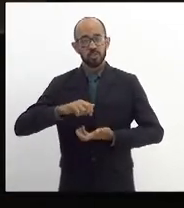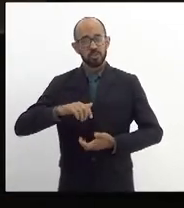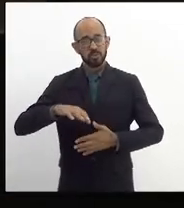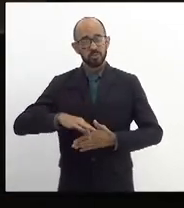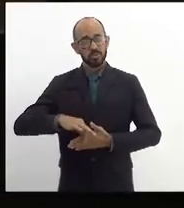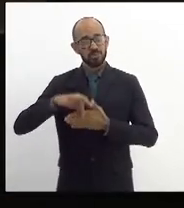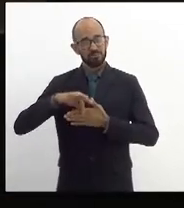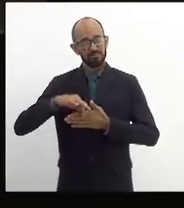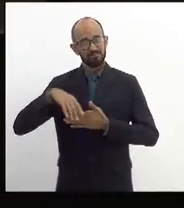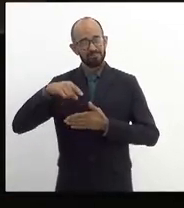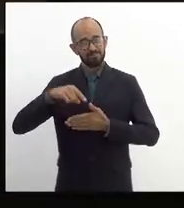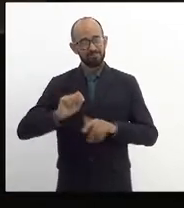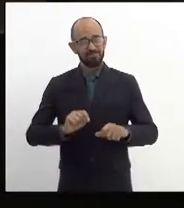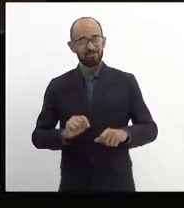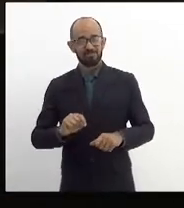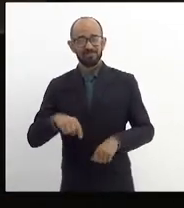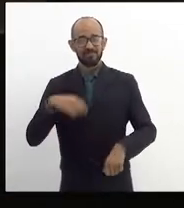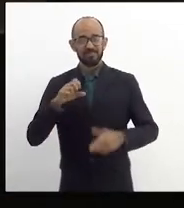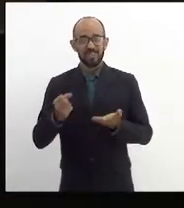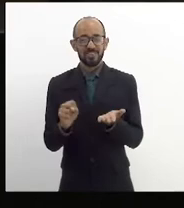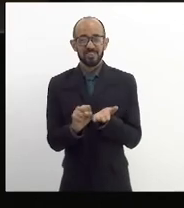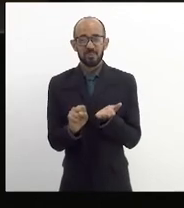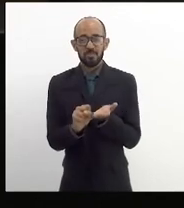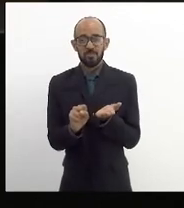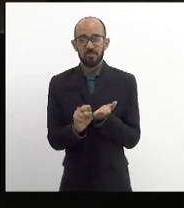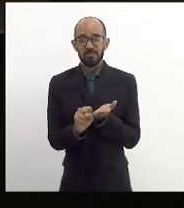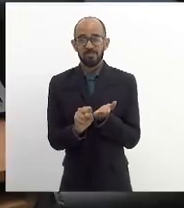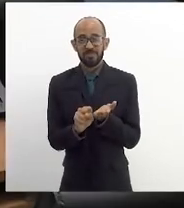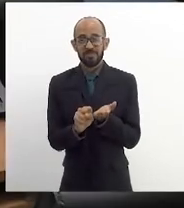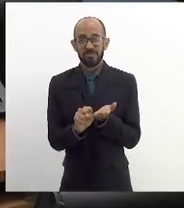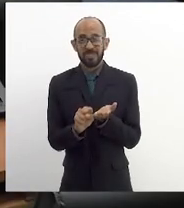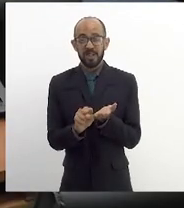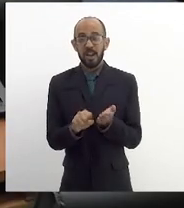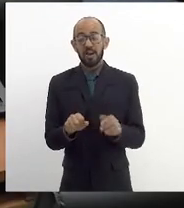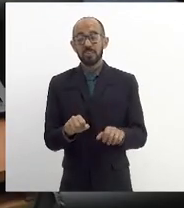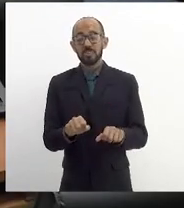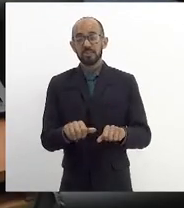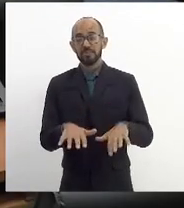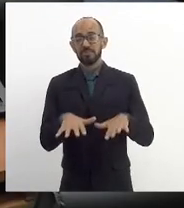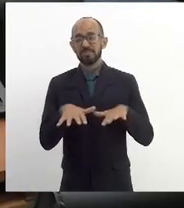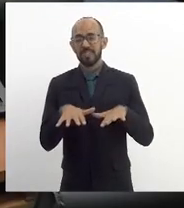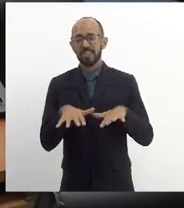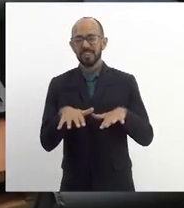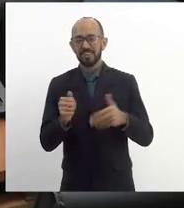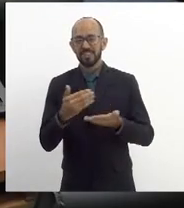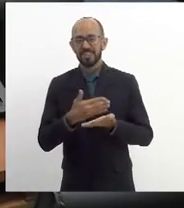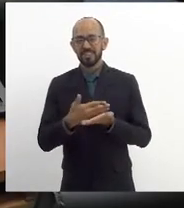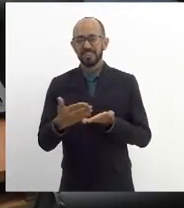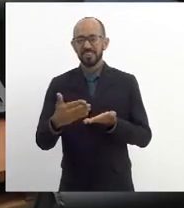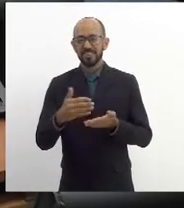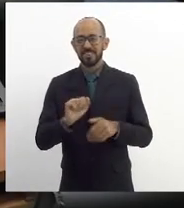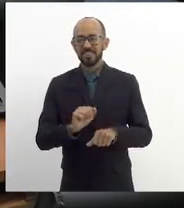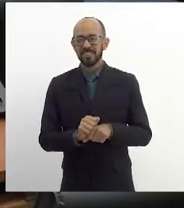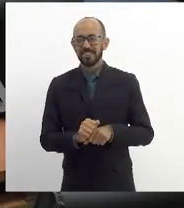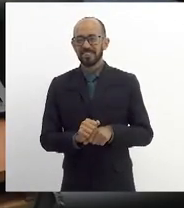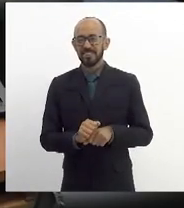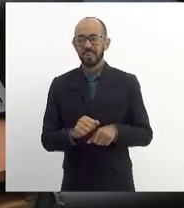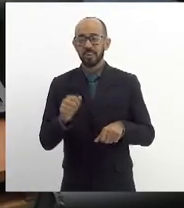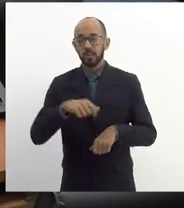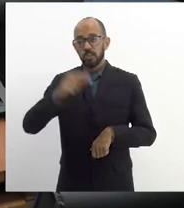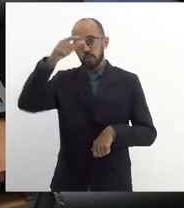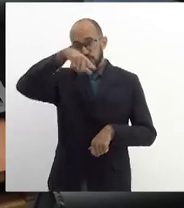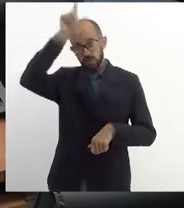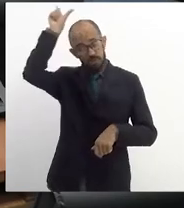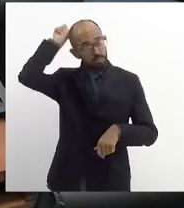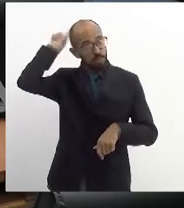nos presidi nesse expediente final perdão nesse expediente Inicial é quando o Deputado Luiz Paulo já